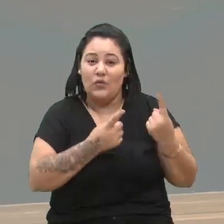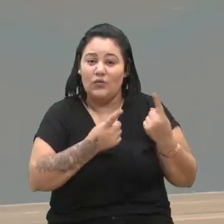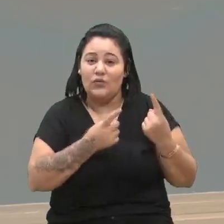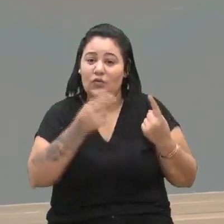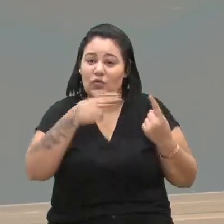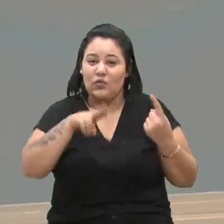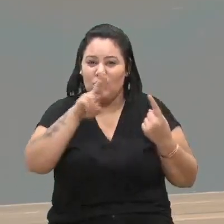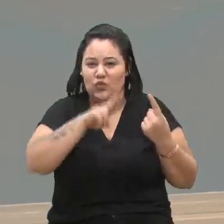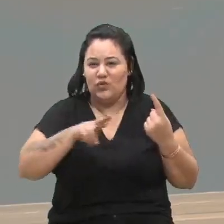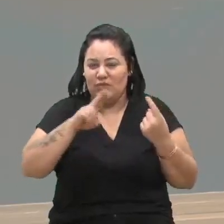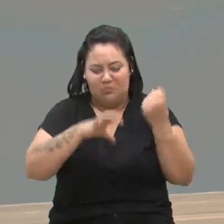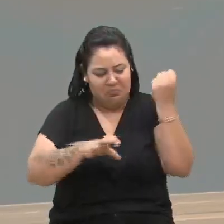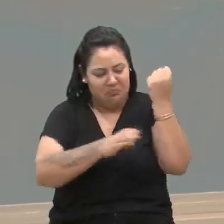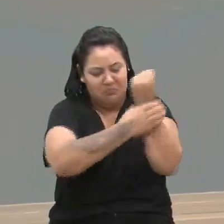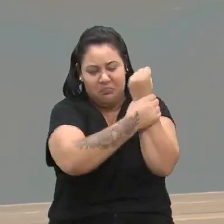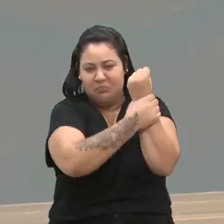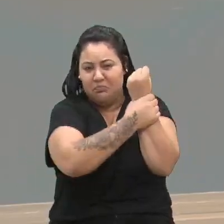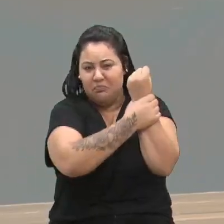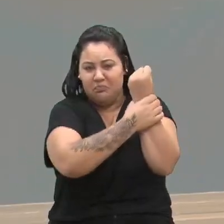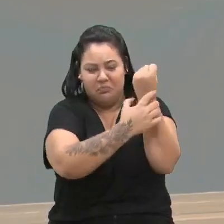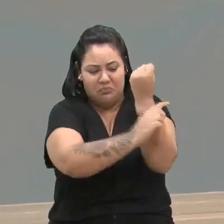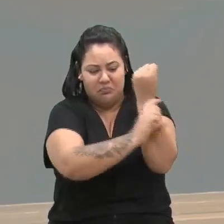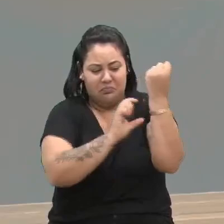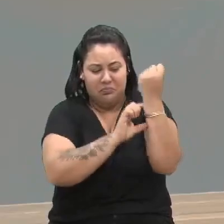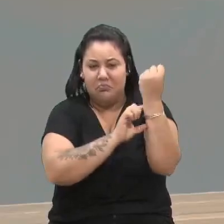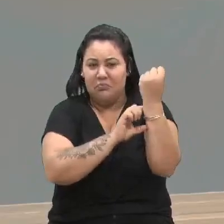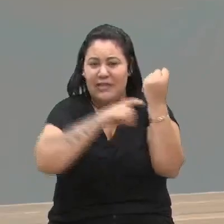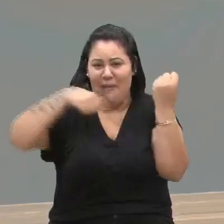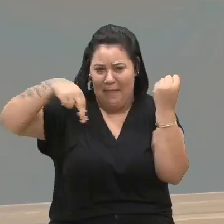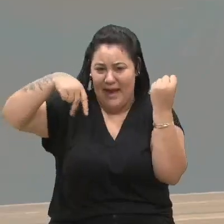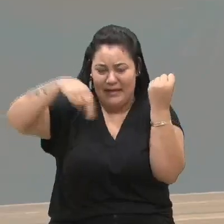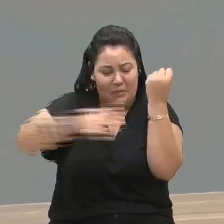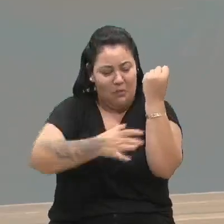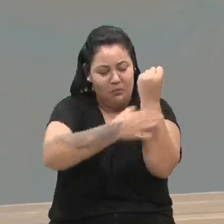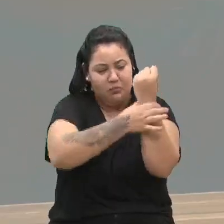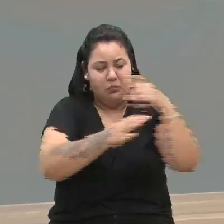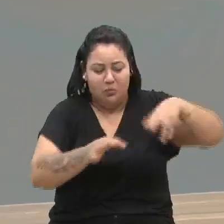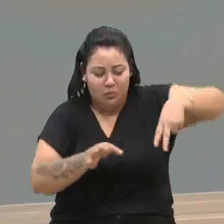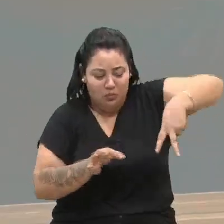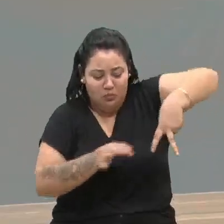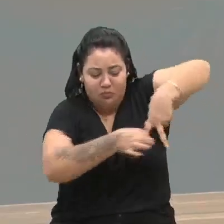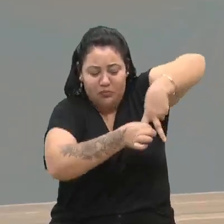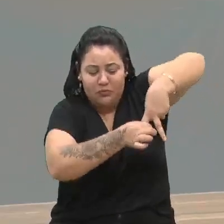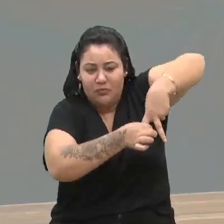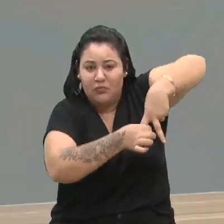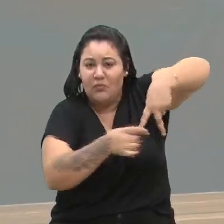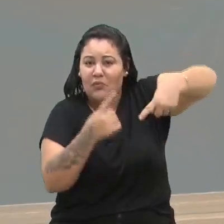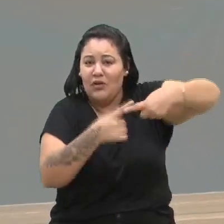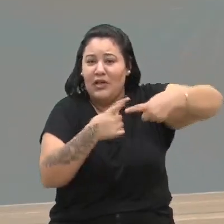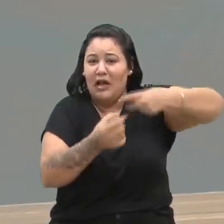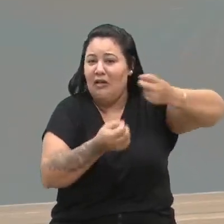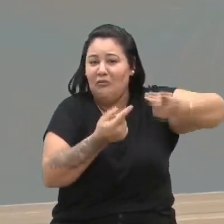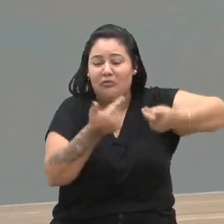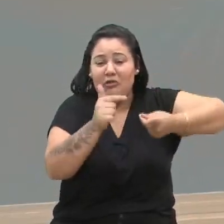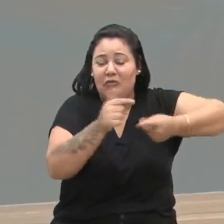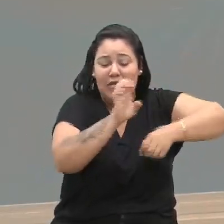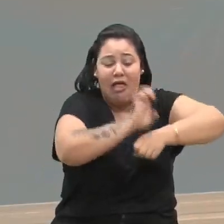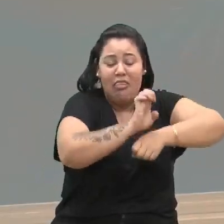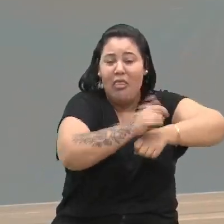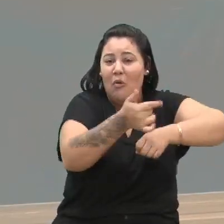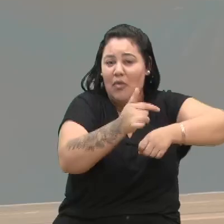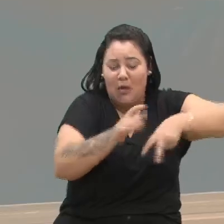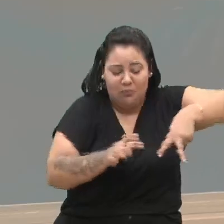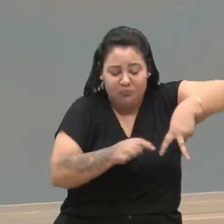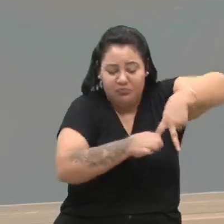tornozeleiras, outros não, por falta do equipamento fornecido pelos estados. Então, todos